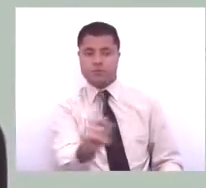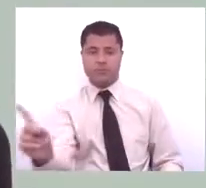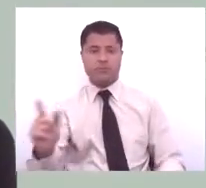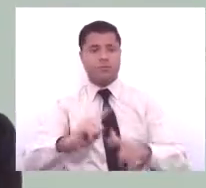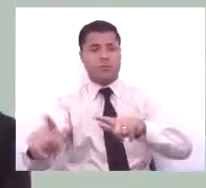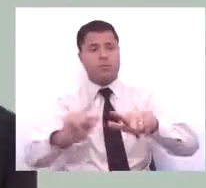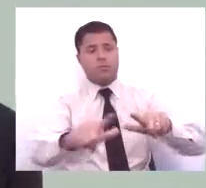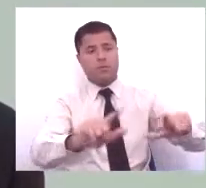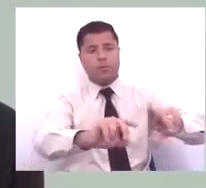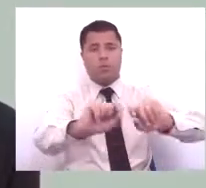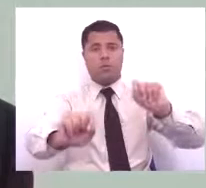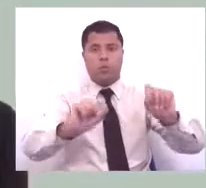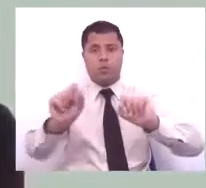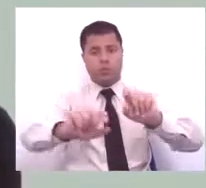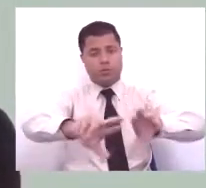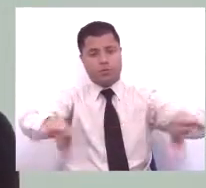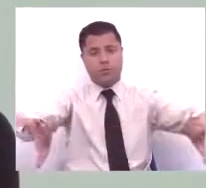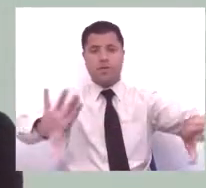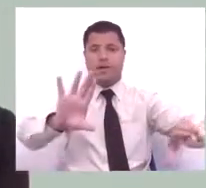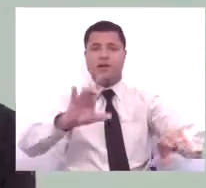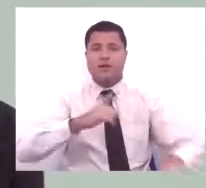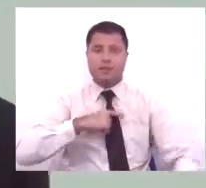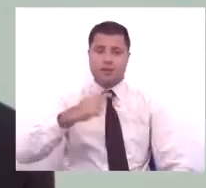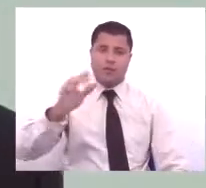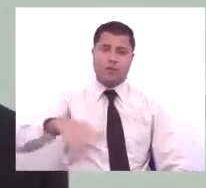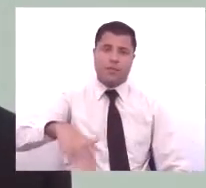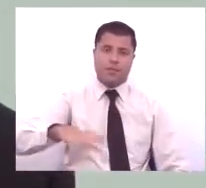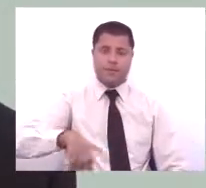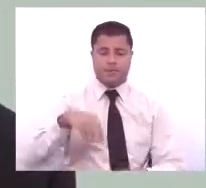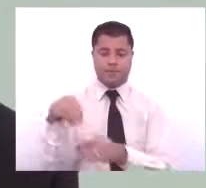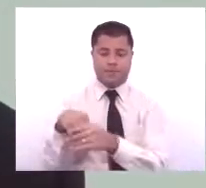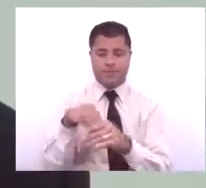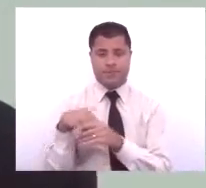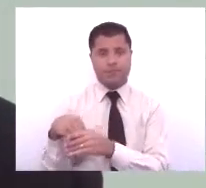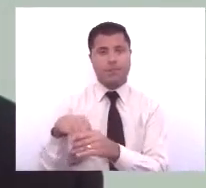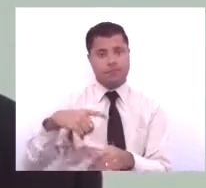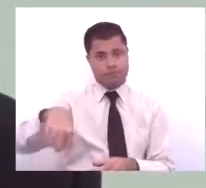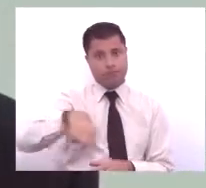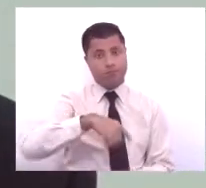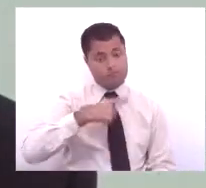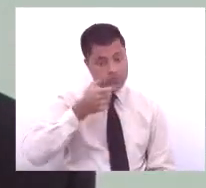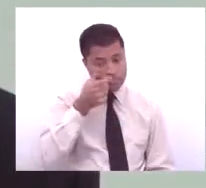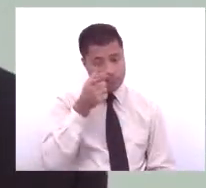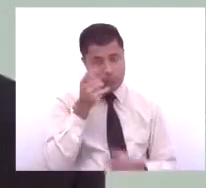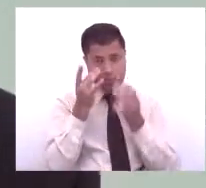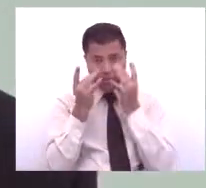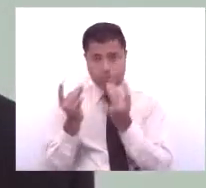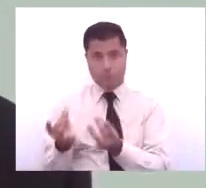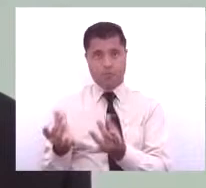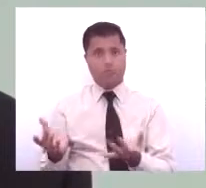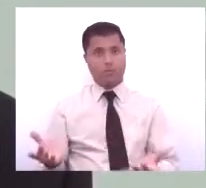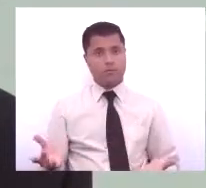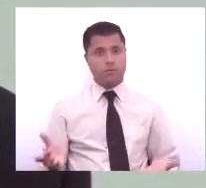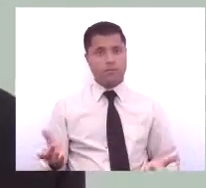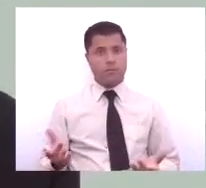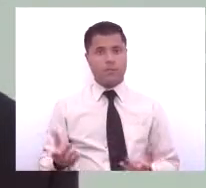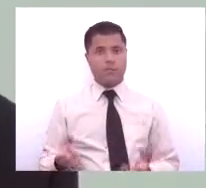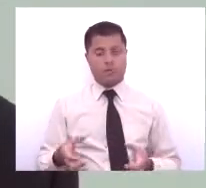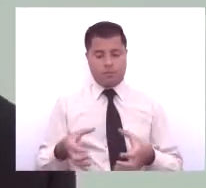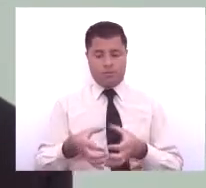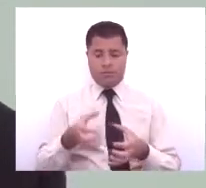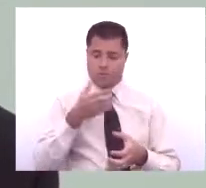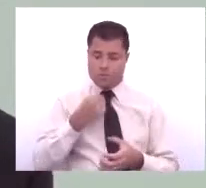uma baixa votação, temos que considerar isso, dos parlamentares que inclusive se elegeram. Nós